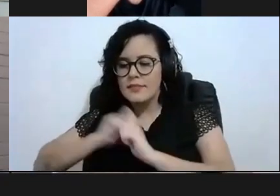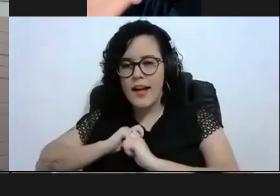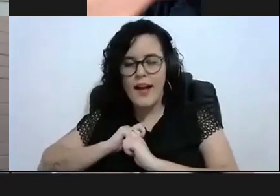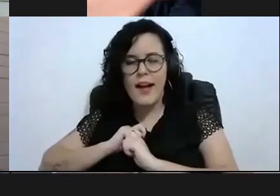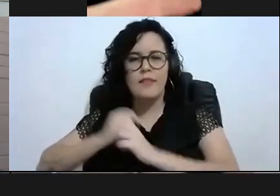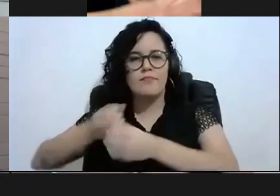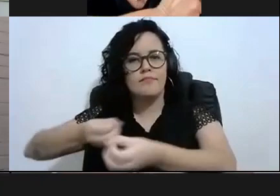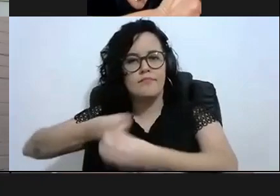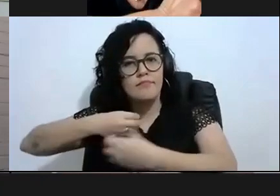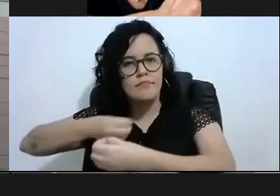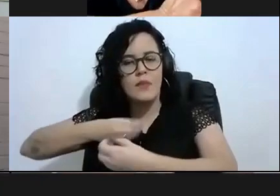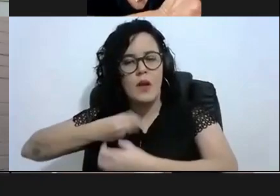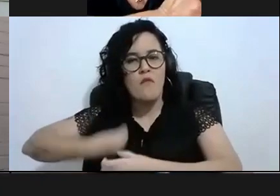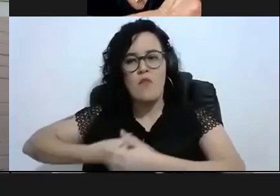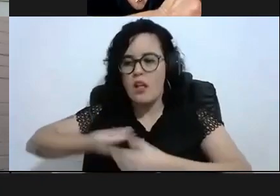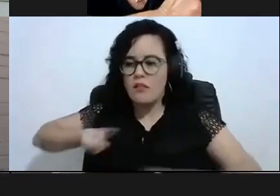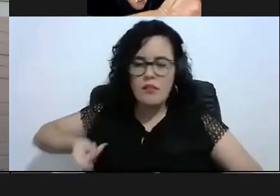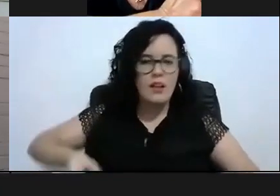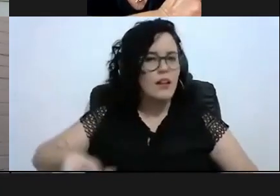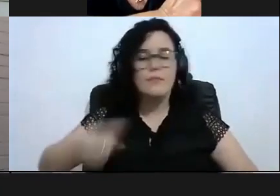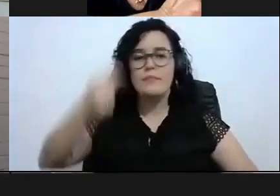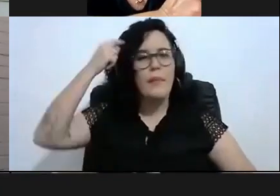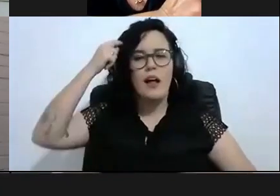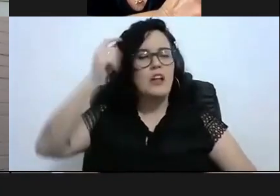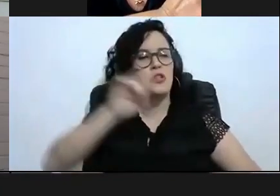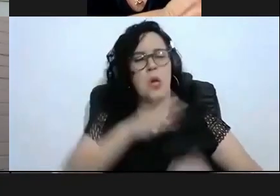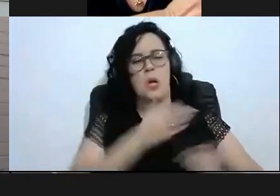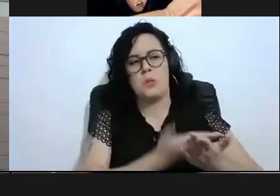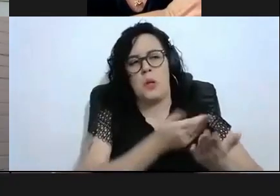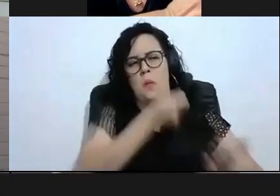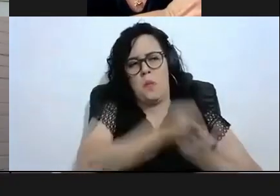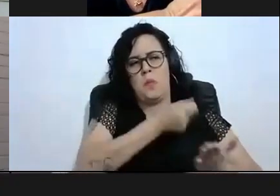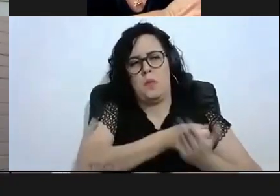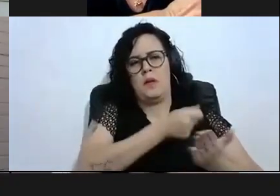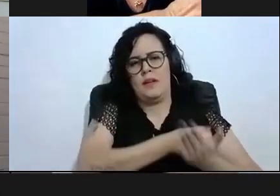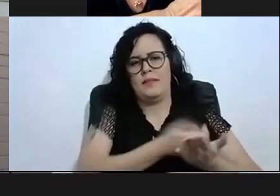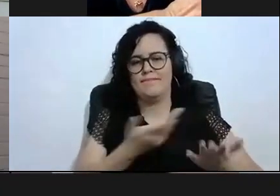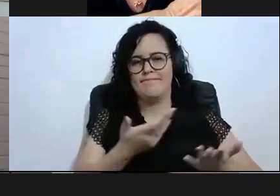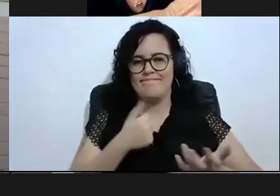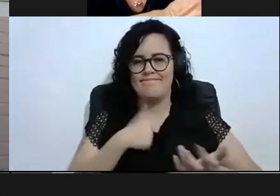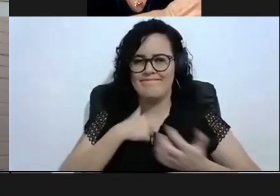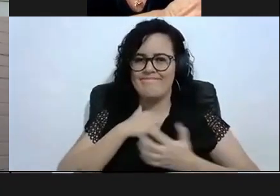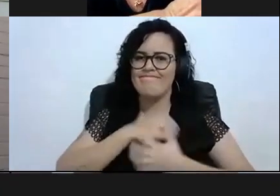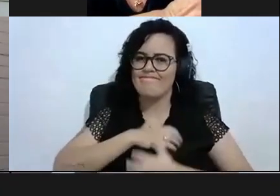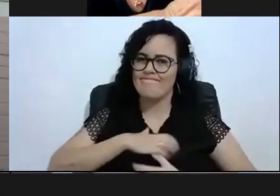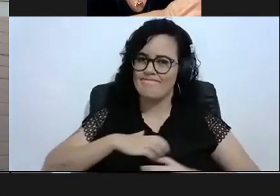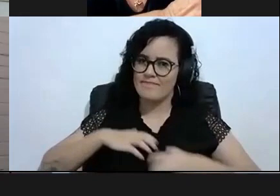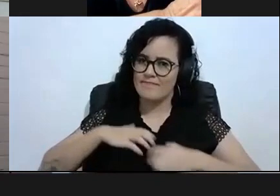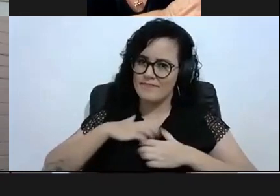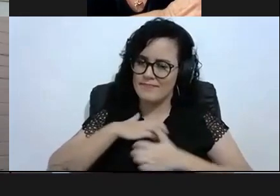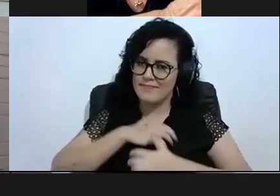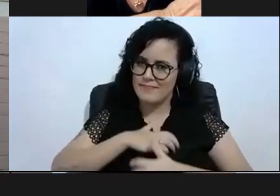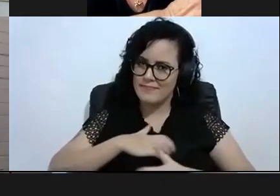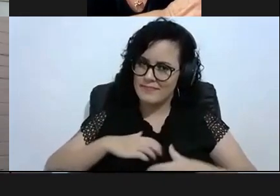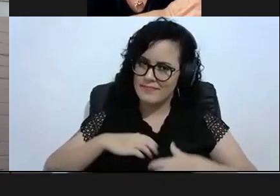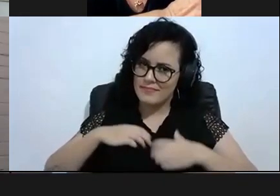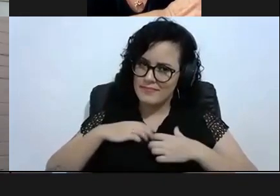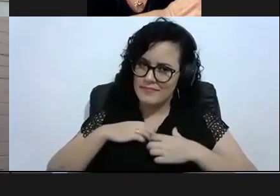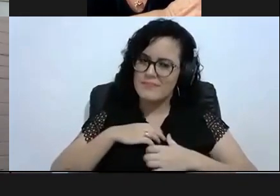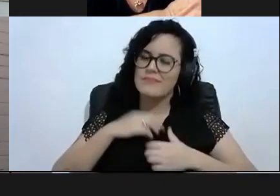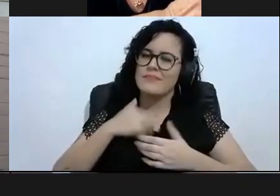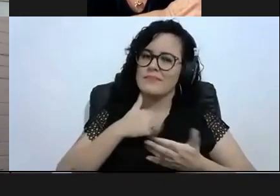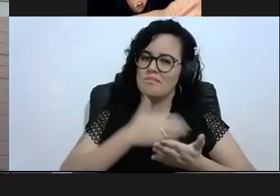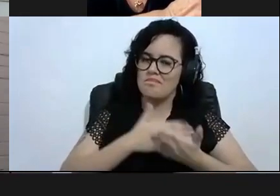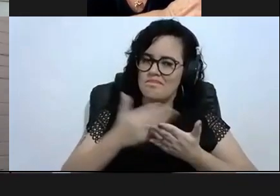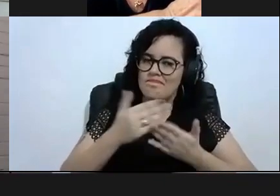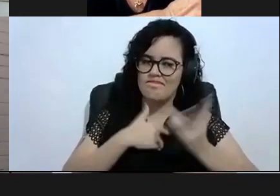para a própria vida. Né? Para mim, essa é a minha grande angústia, é onde eu costumo apontar o meu